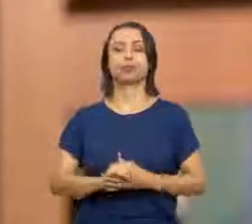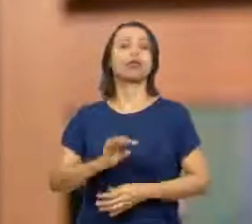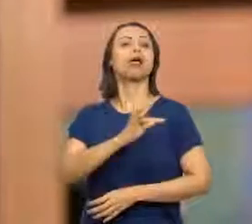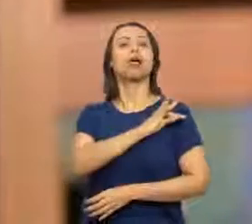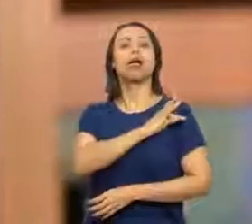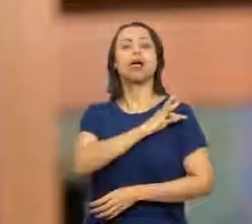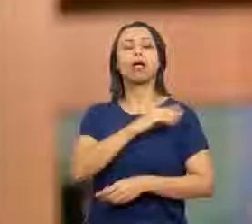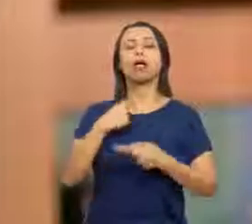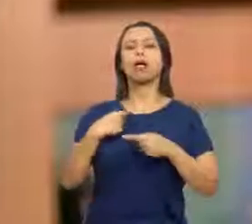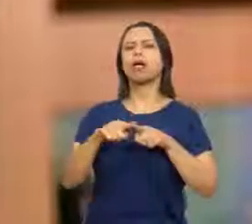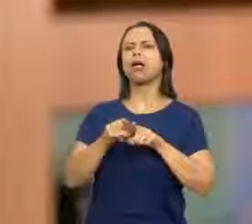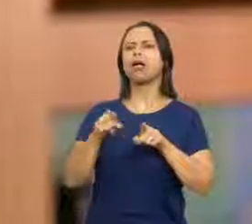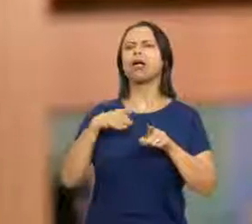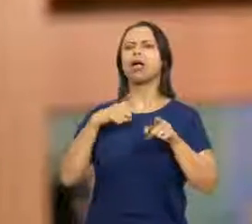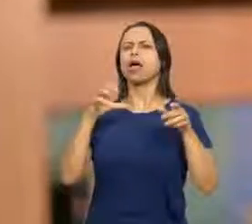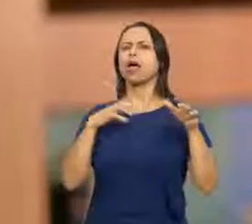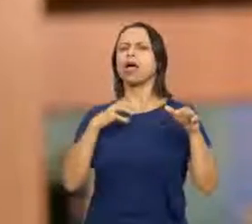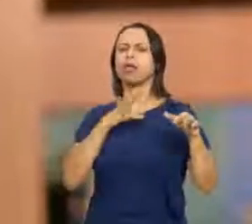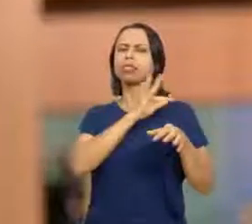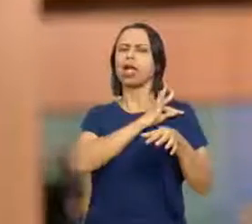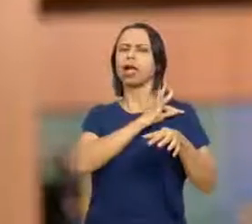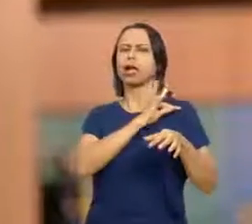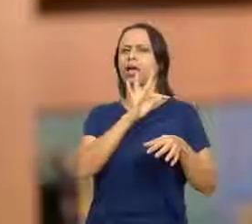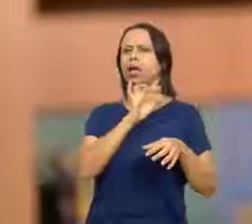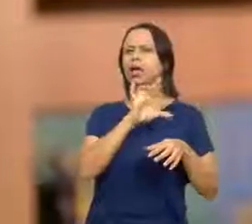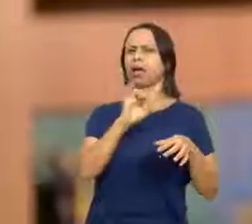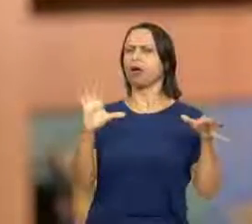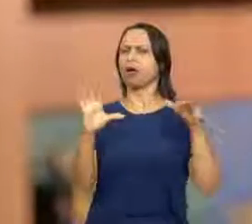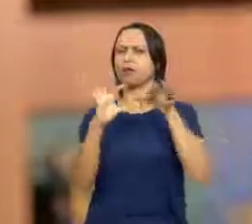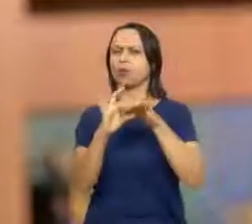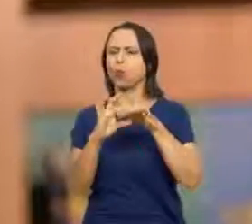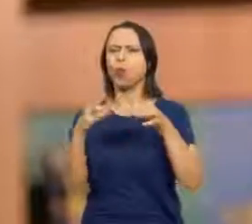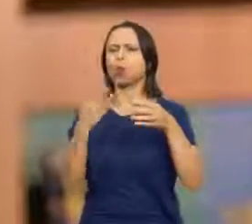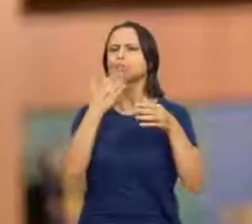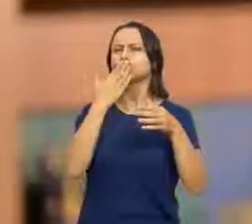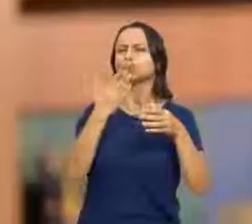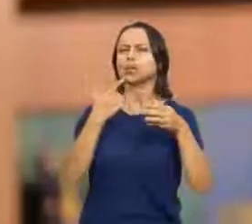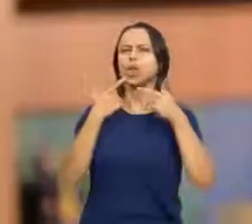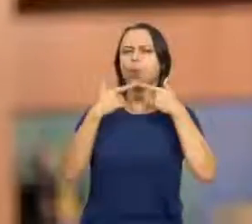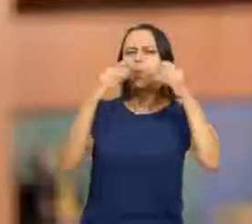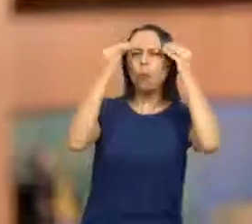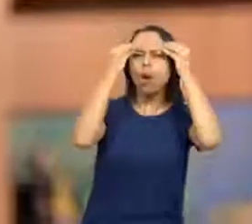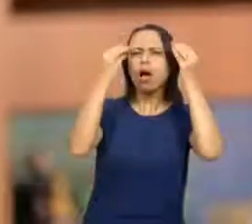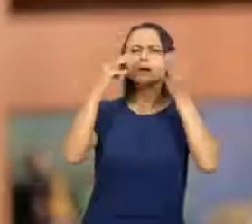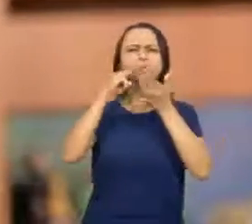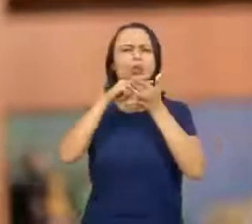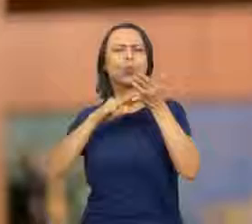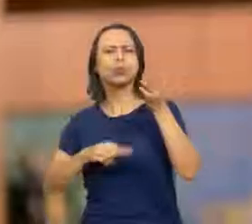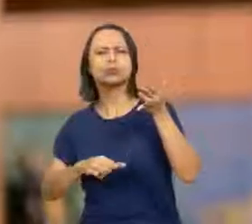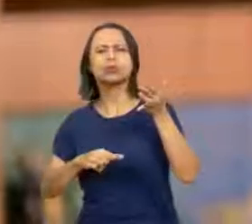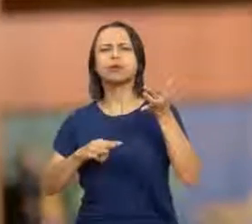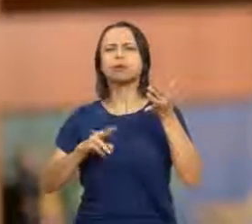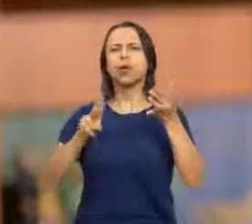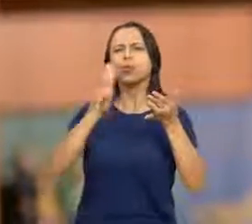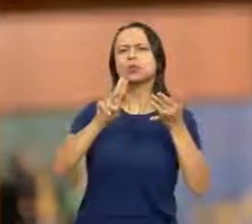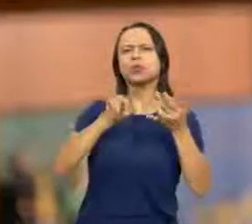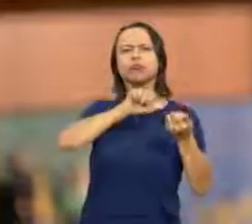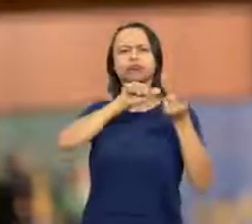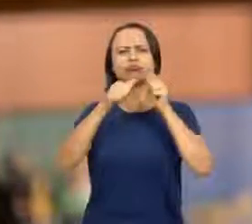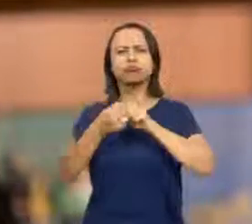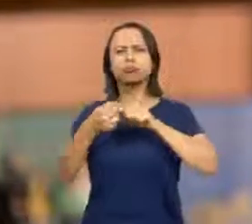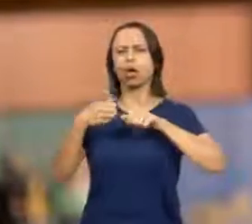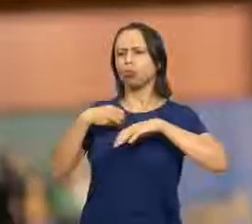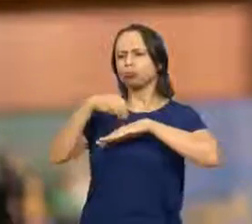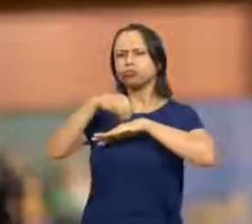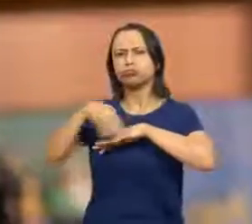técnica está intimamente vinculada com essa preocupação. Qual é o tipo de linguagem e o tipo de metodologia que eu vou utilizar